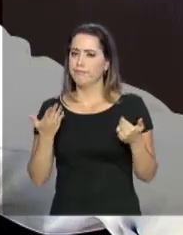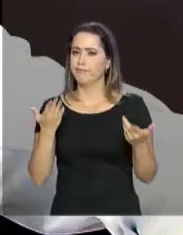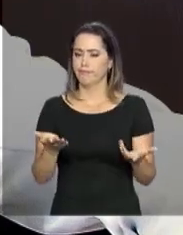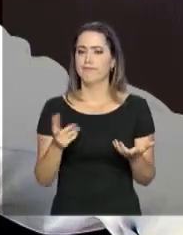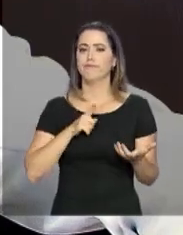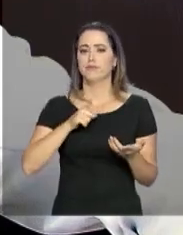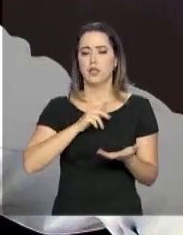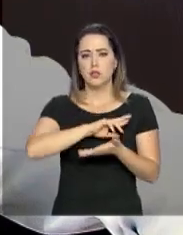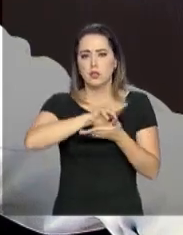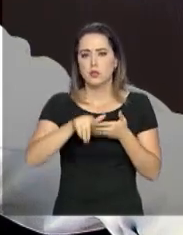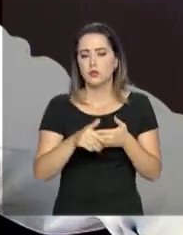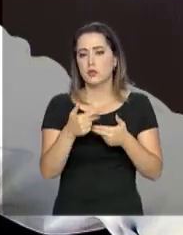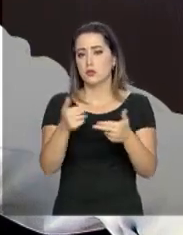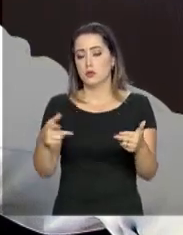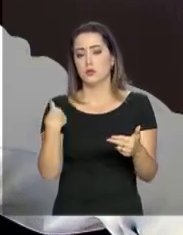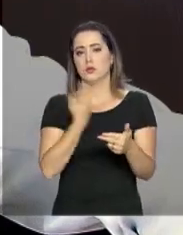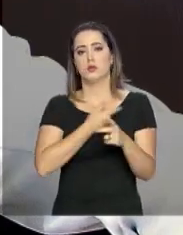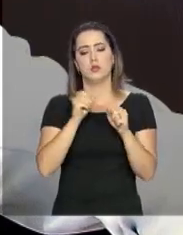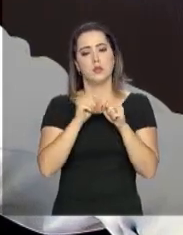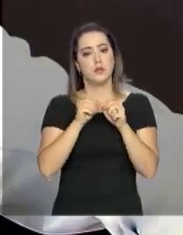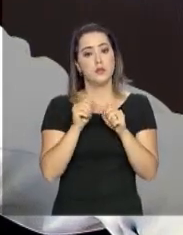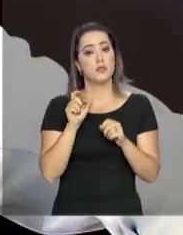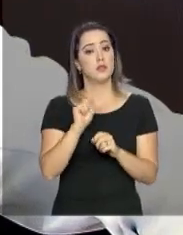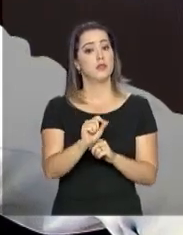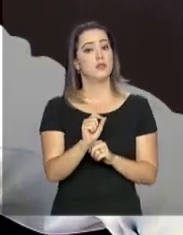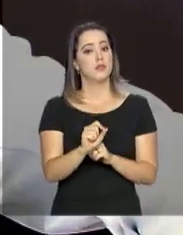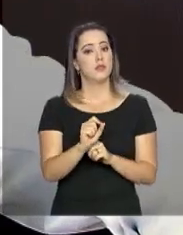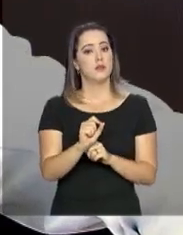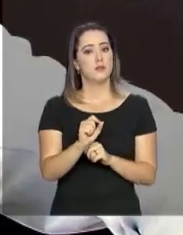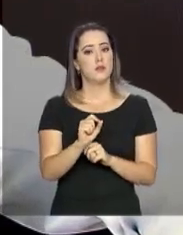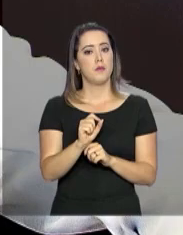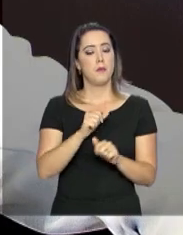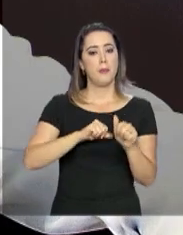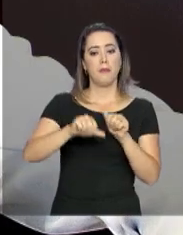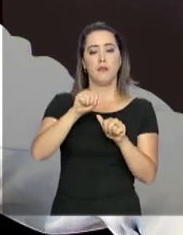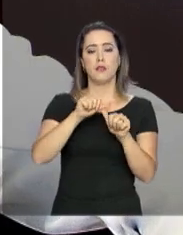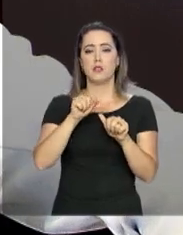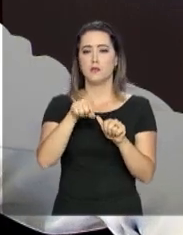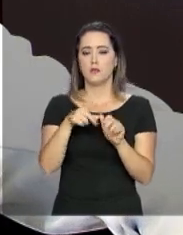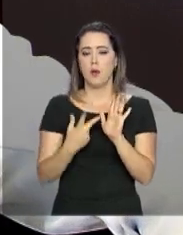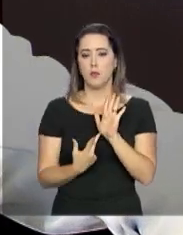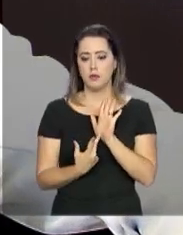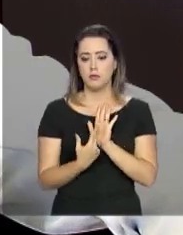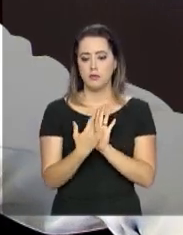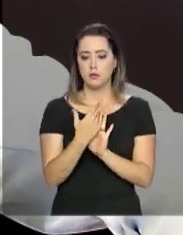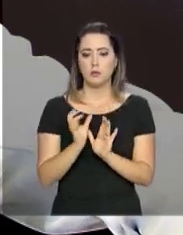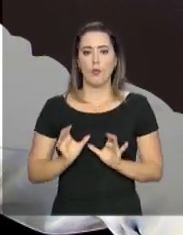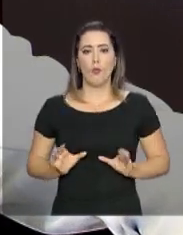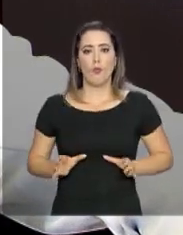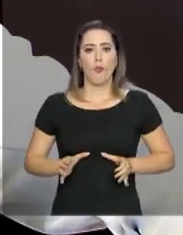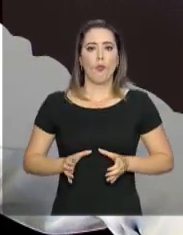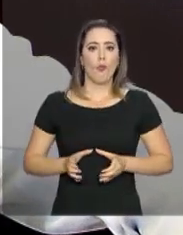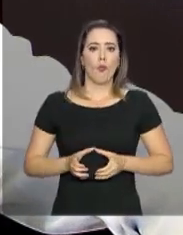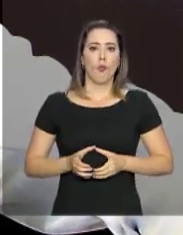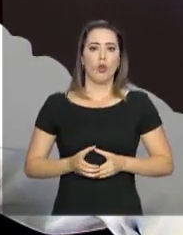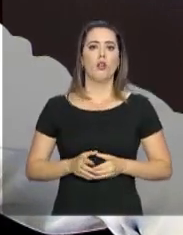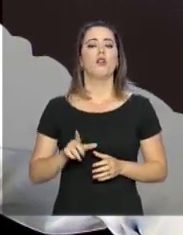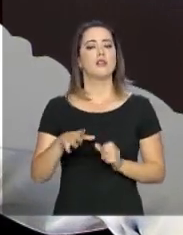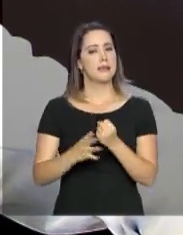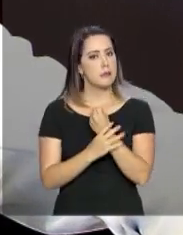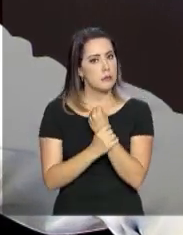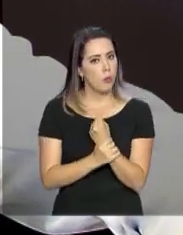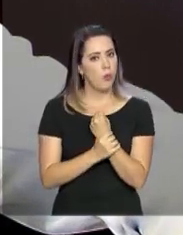procedimentos que nós fazemos no sentido de tornar a cirurgia é segura ea